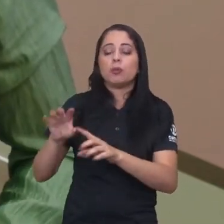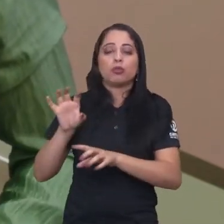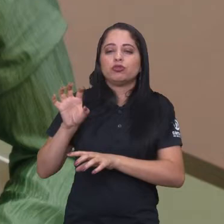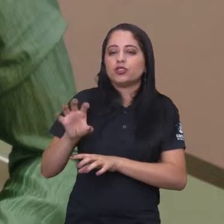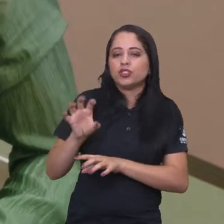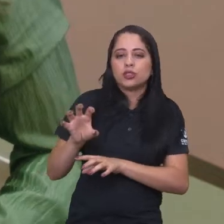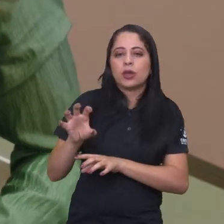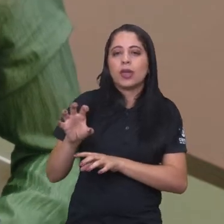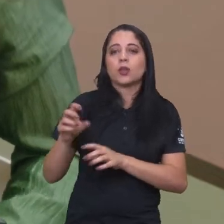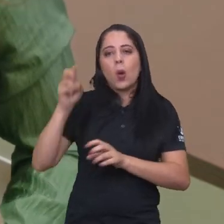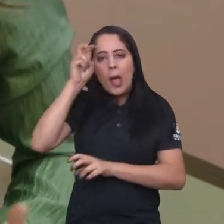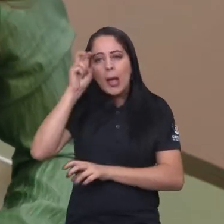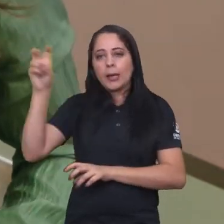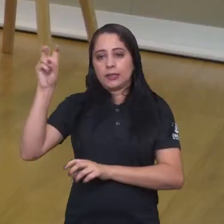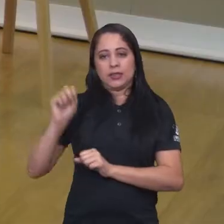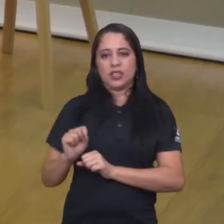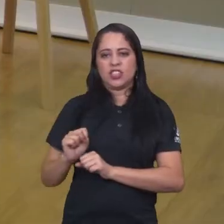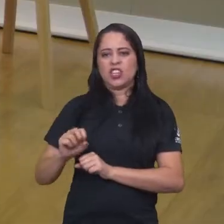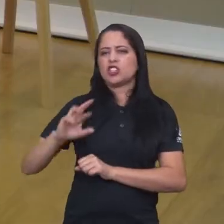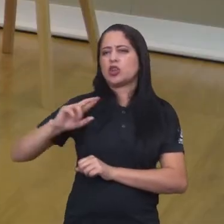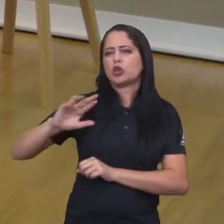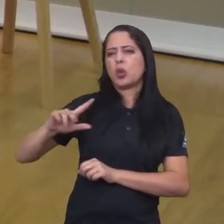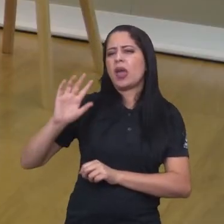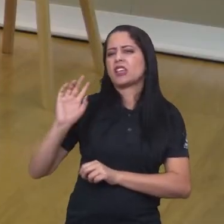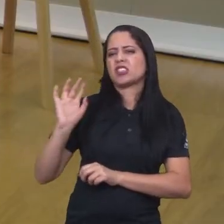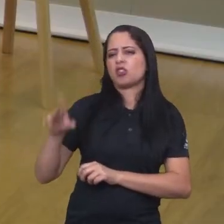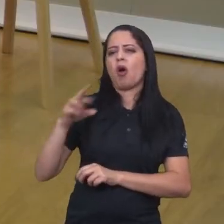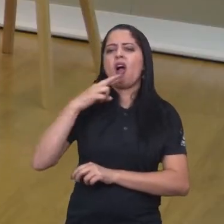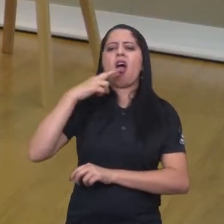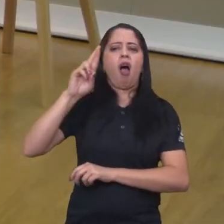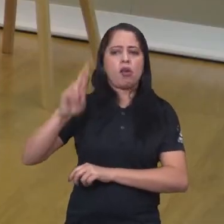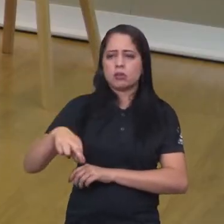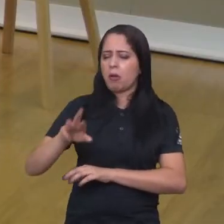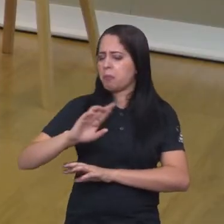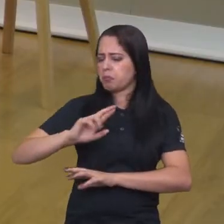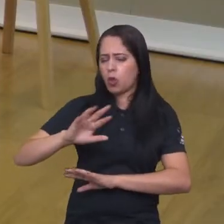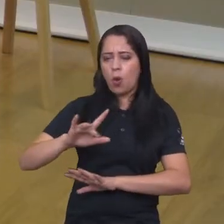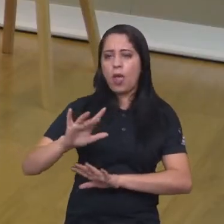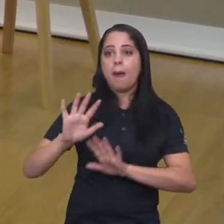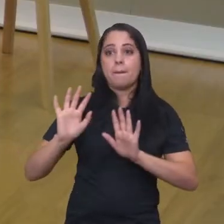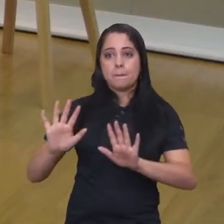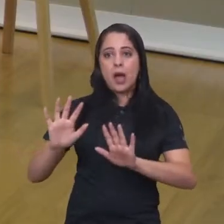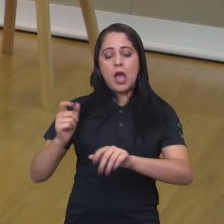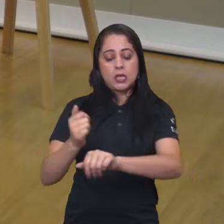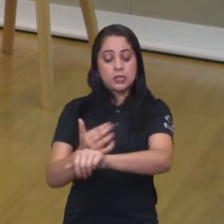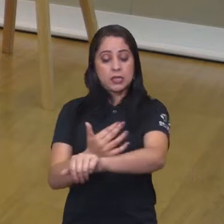forma, eu falo assim, inteligente, Não é só o lado racional,